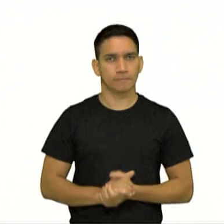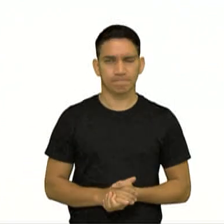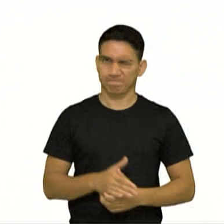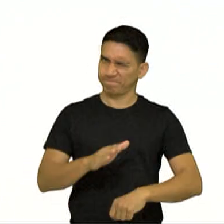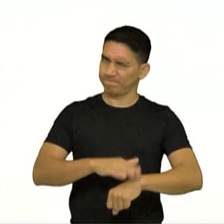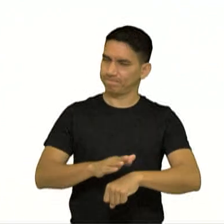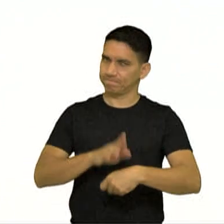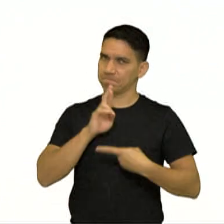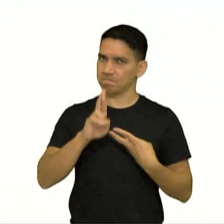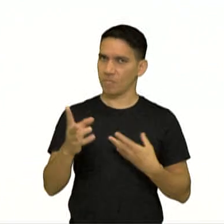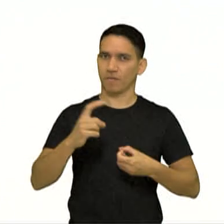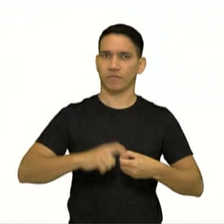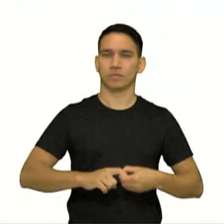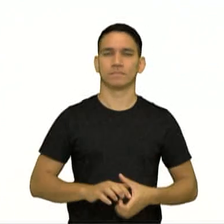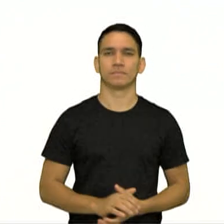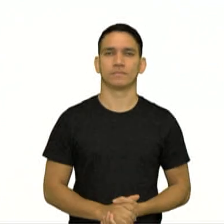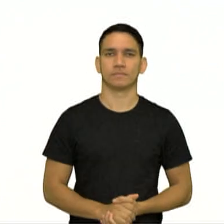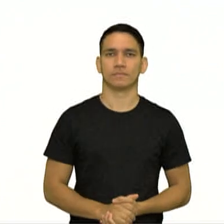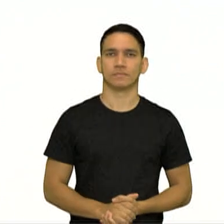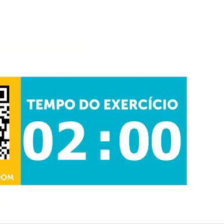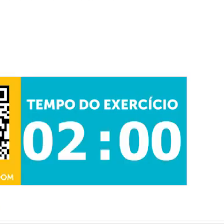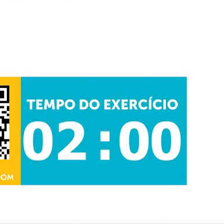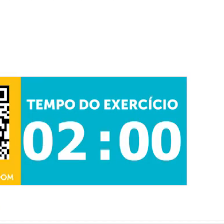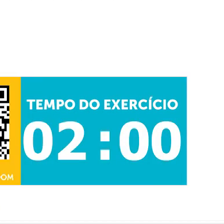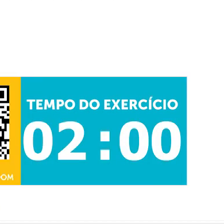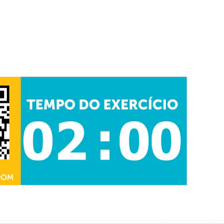Vou dar um tempinho para vocês e já voltamos.